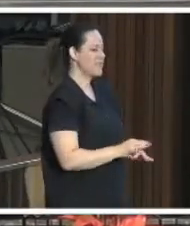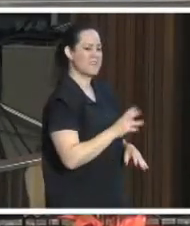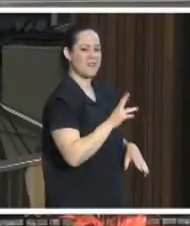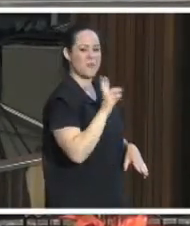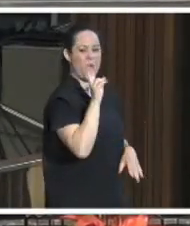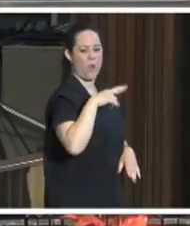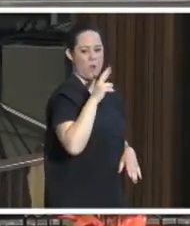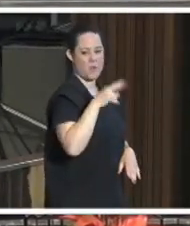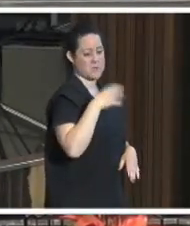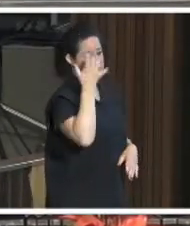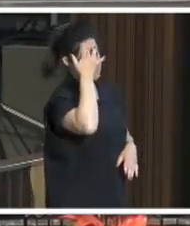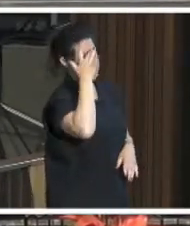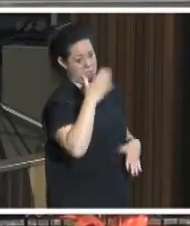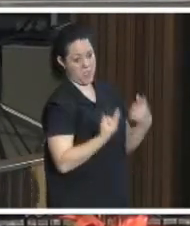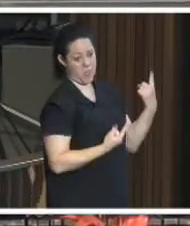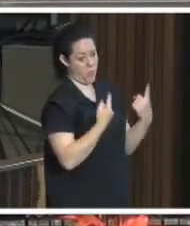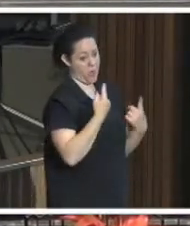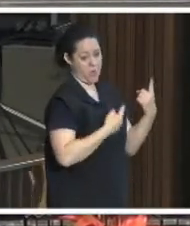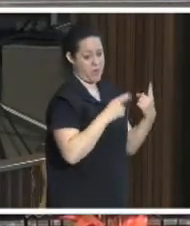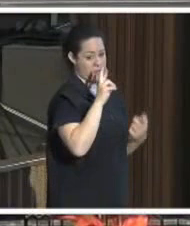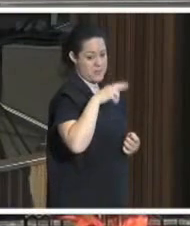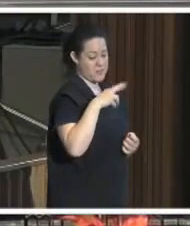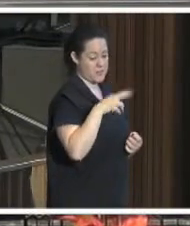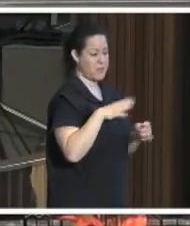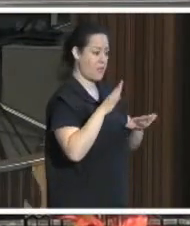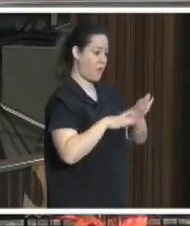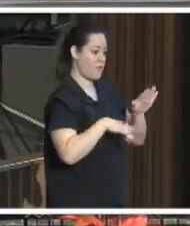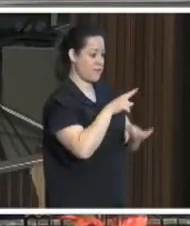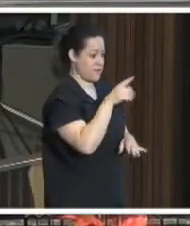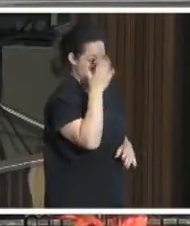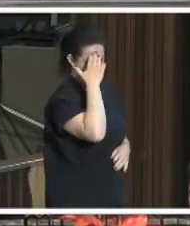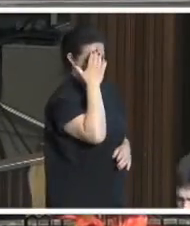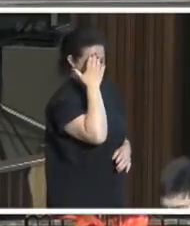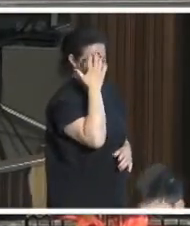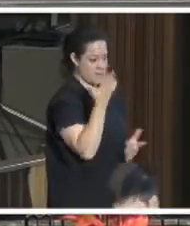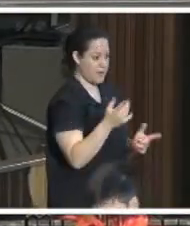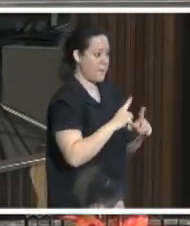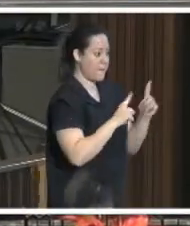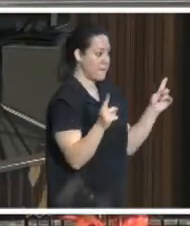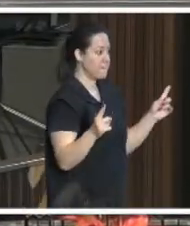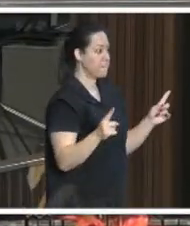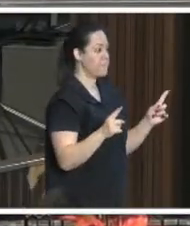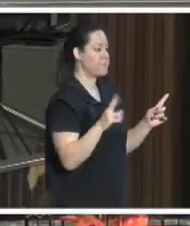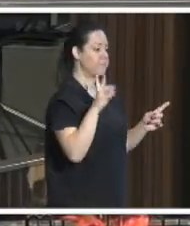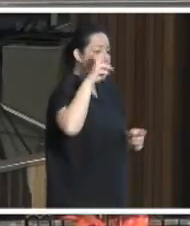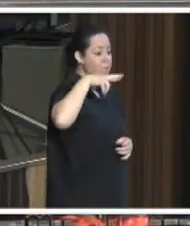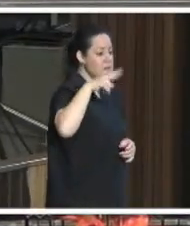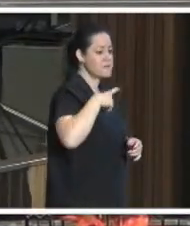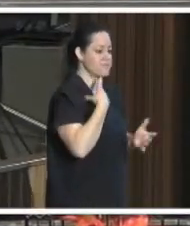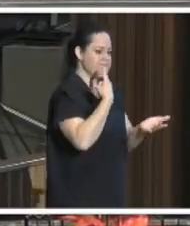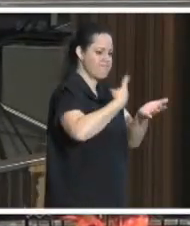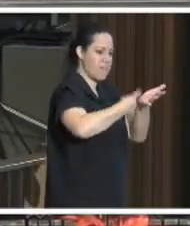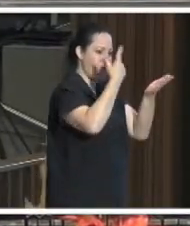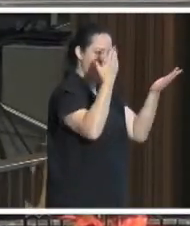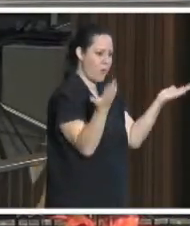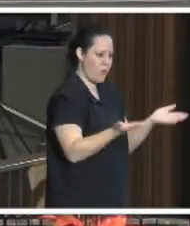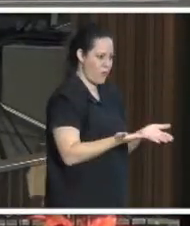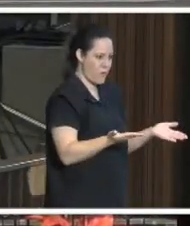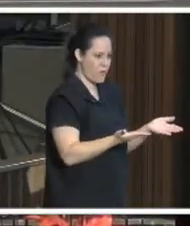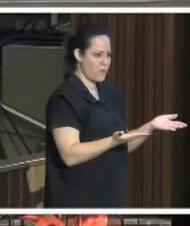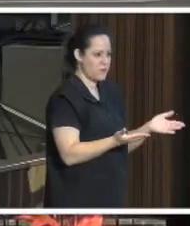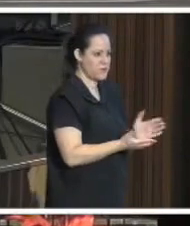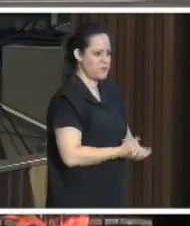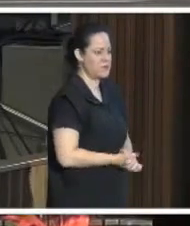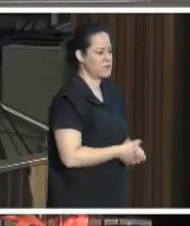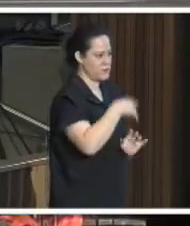razão. Eu não sei qual é a razão, talvez você saiba, mas por alguma razão Ele marcou